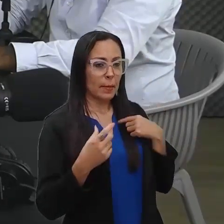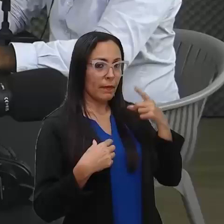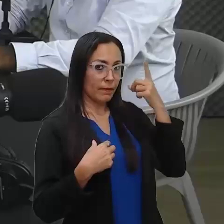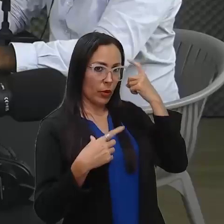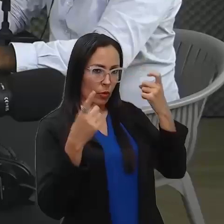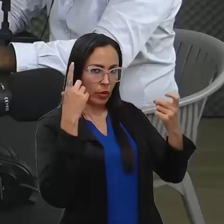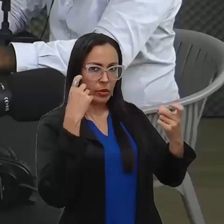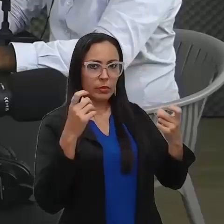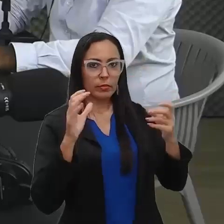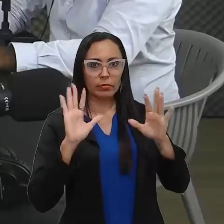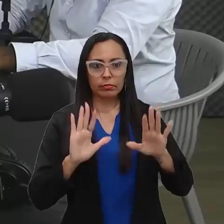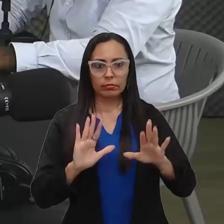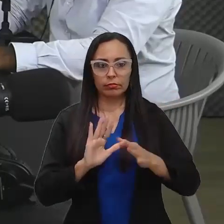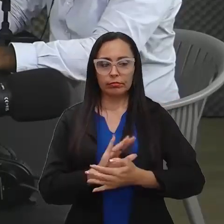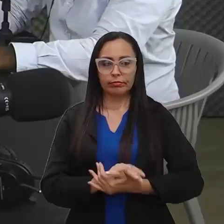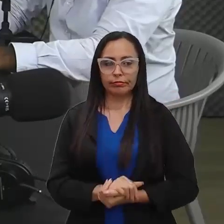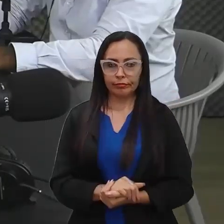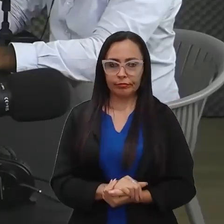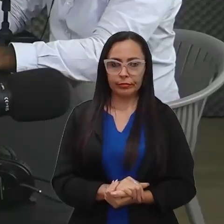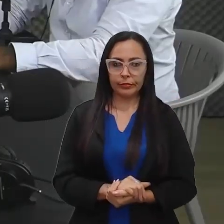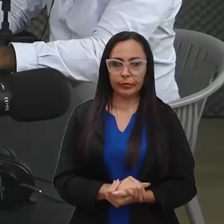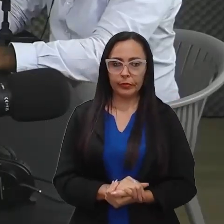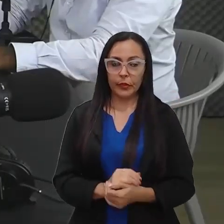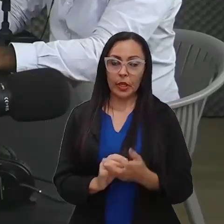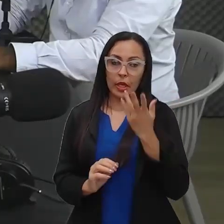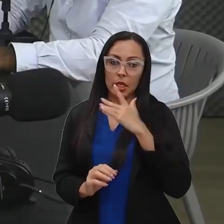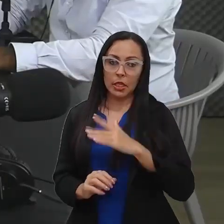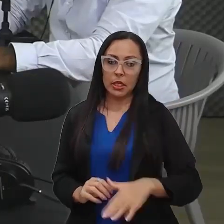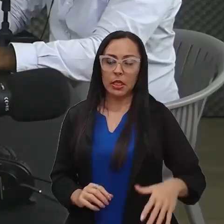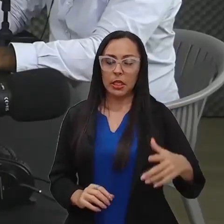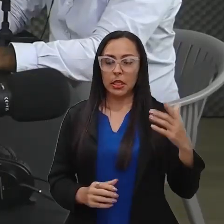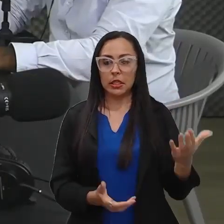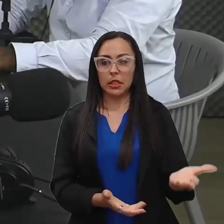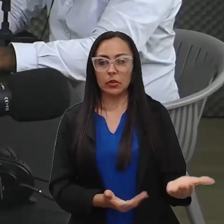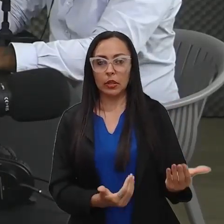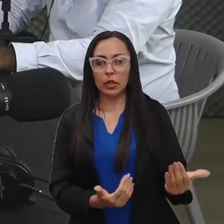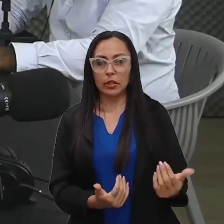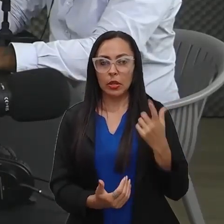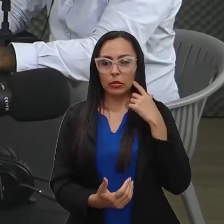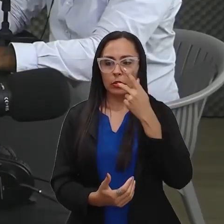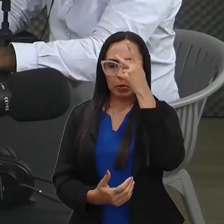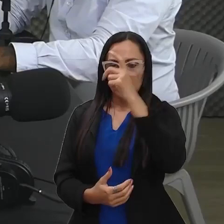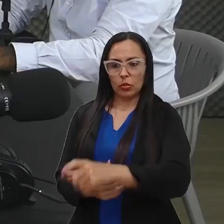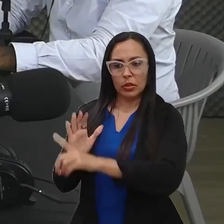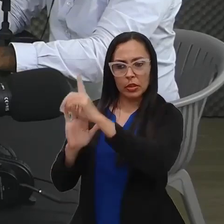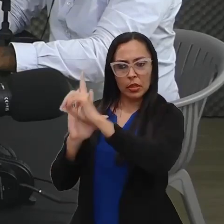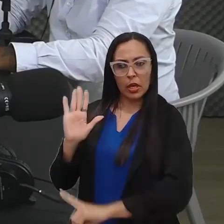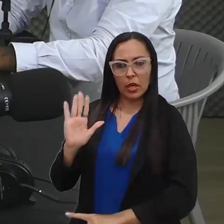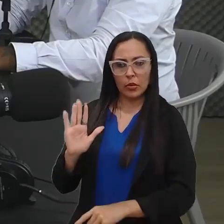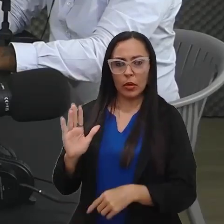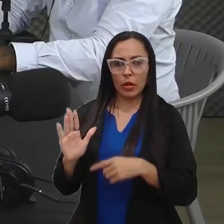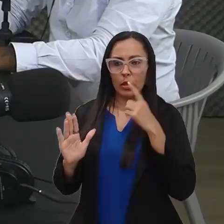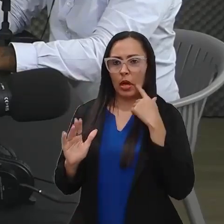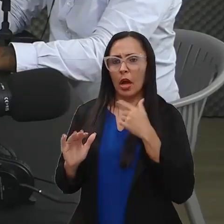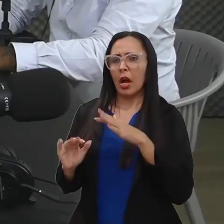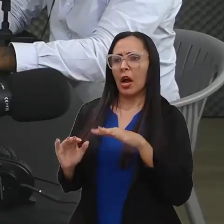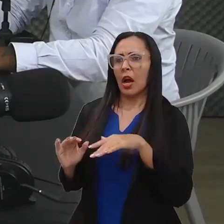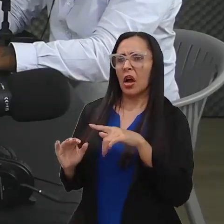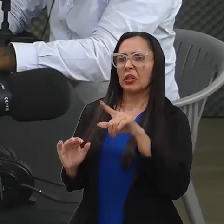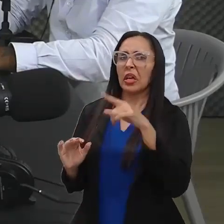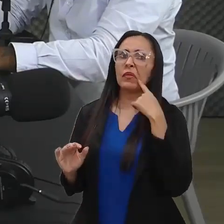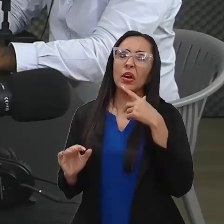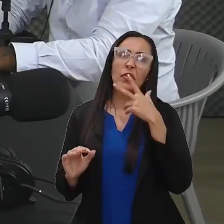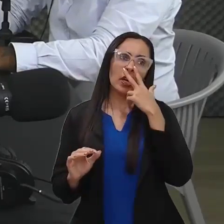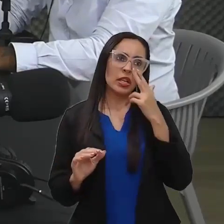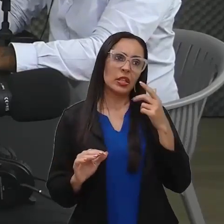Perfeito. Tá? Criança e adolescente são sujeitos de direitos. Tá? A gente não tem que, porque o que é que fulano vai achar,